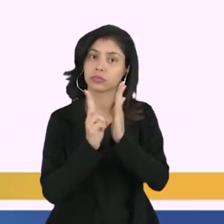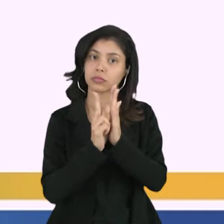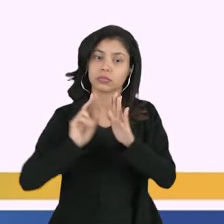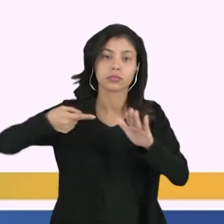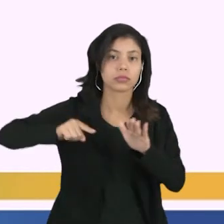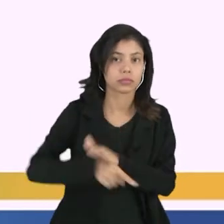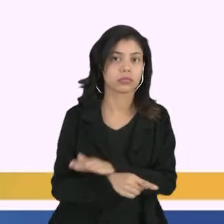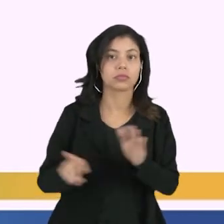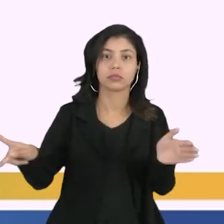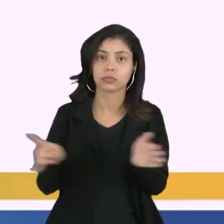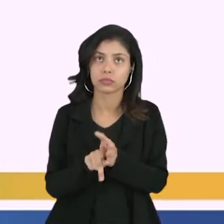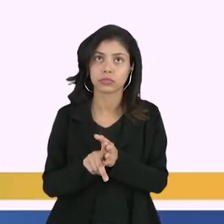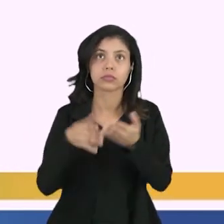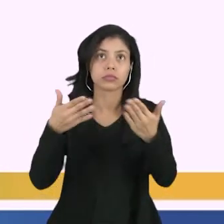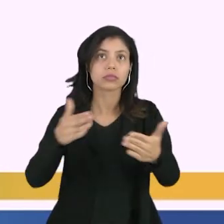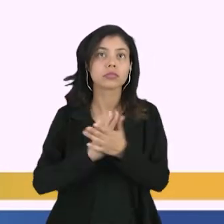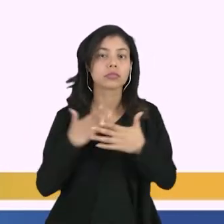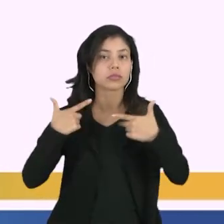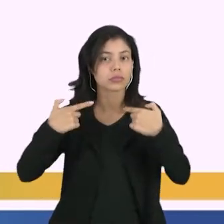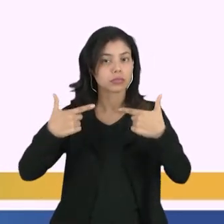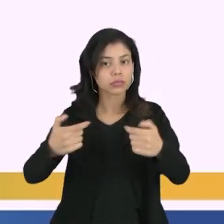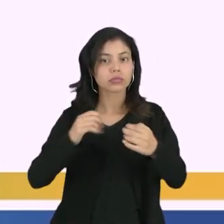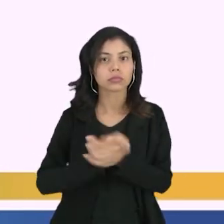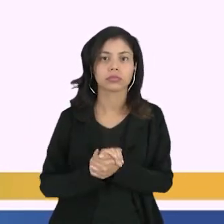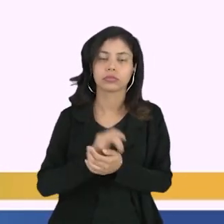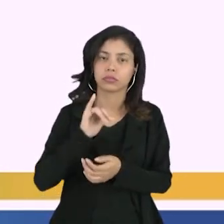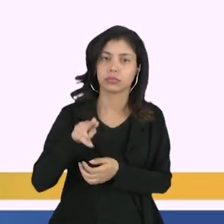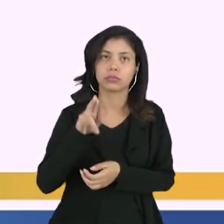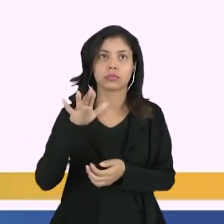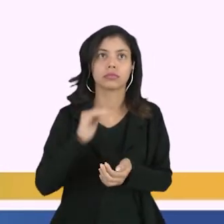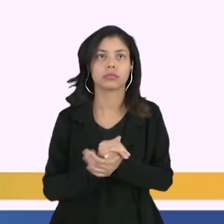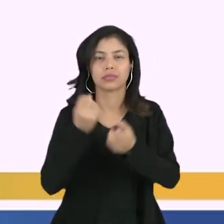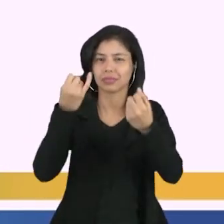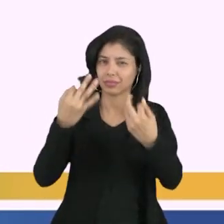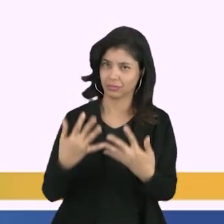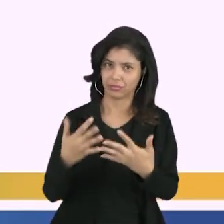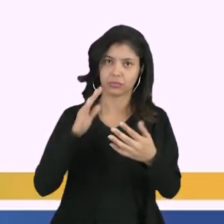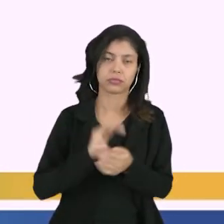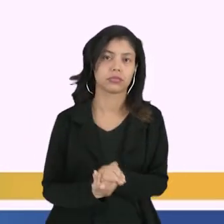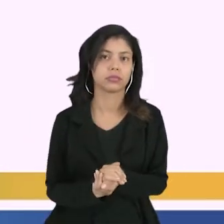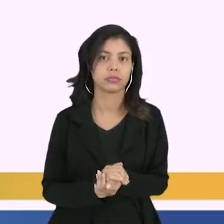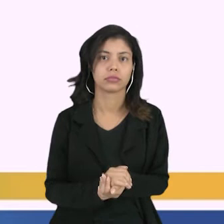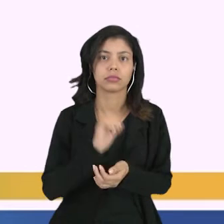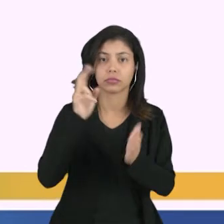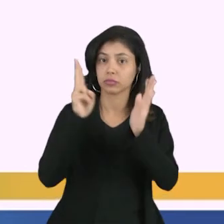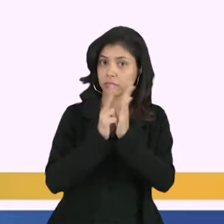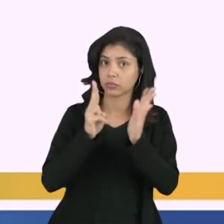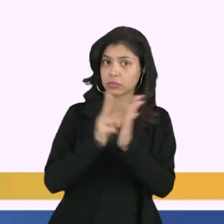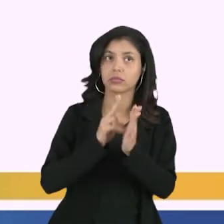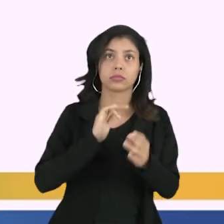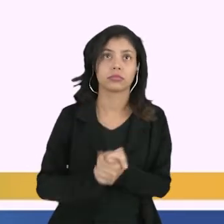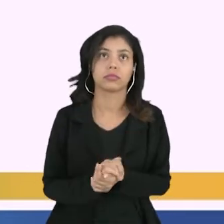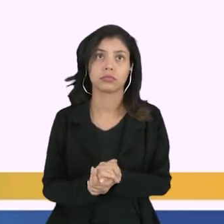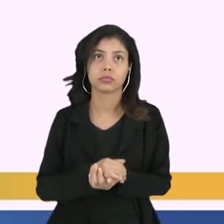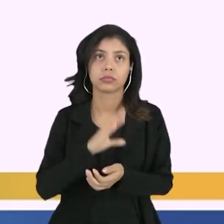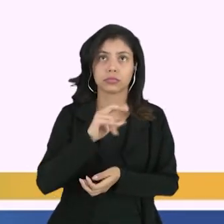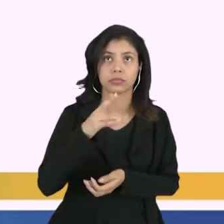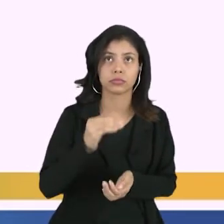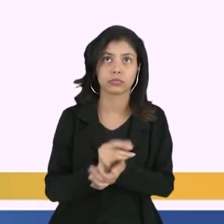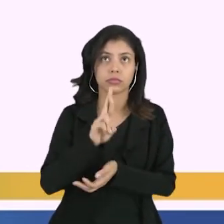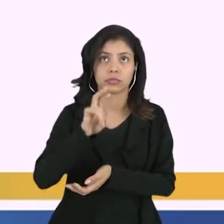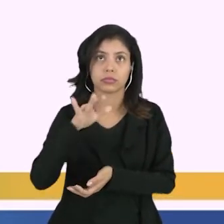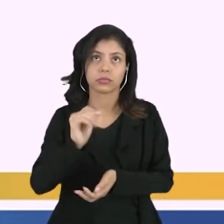sucumbiram por conta dessas guerras justas, né, que eram justificadas. Os indígenas caetés, tupinambás,